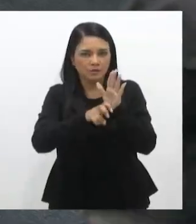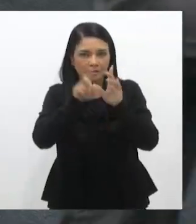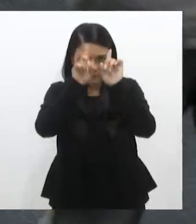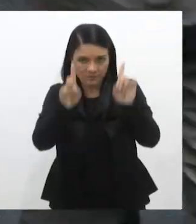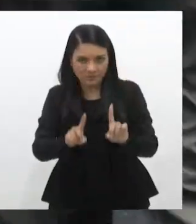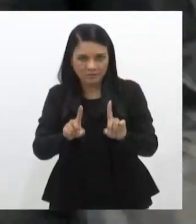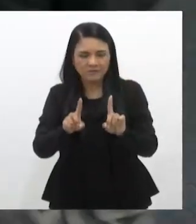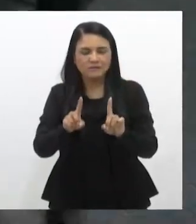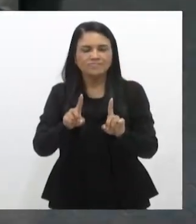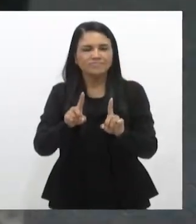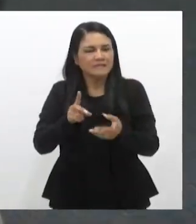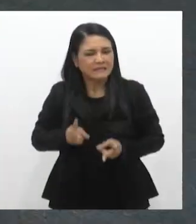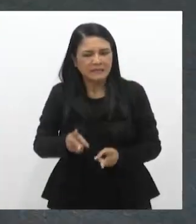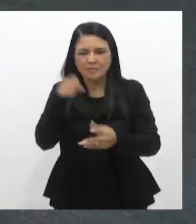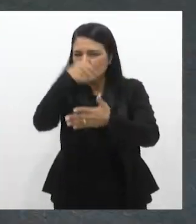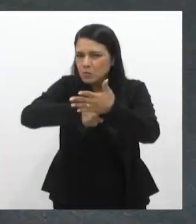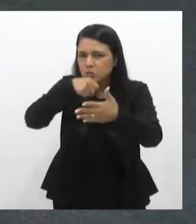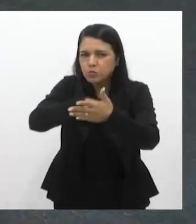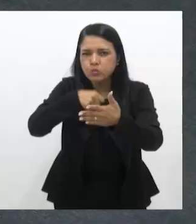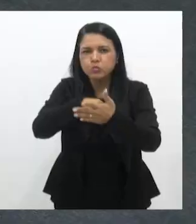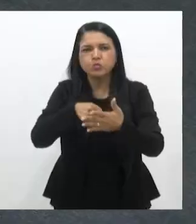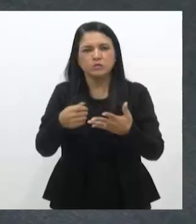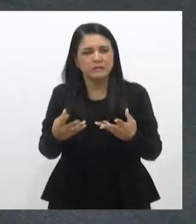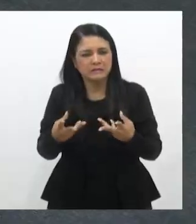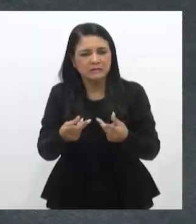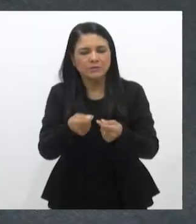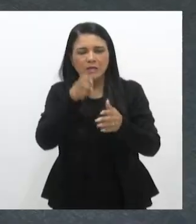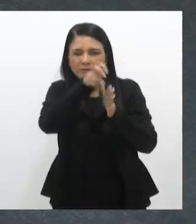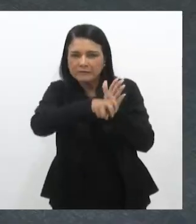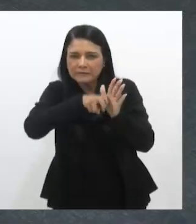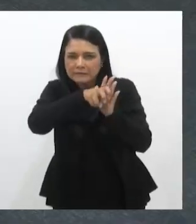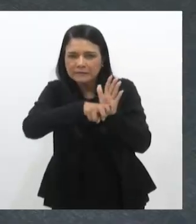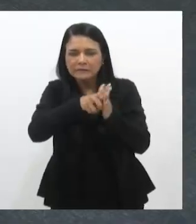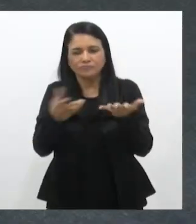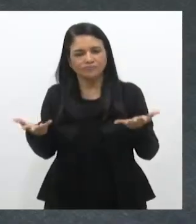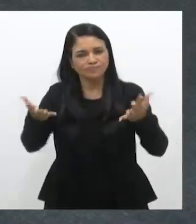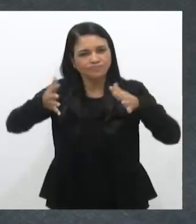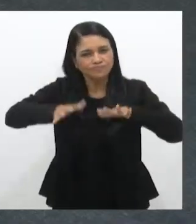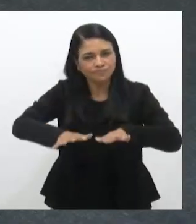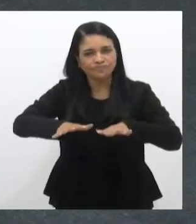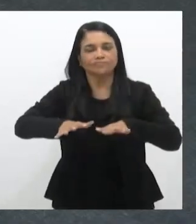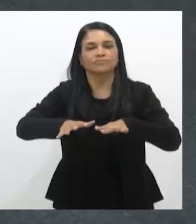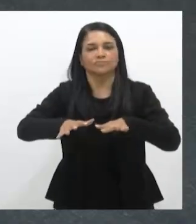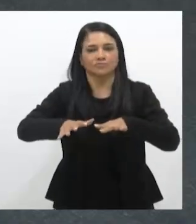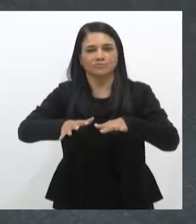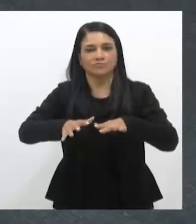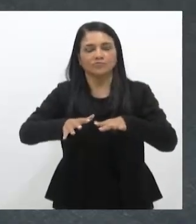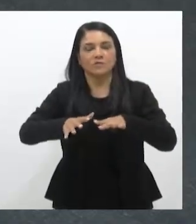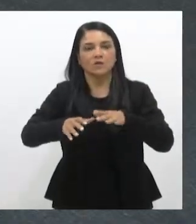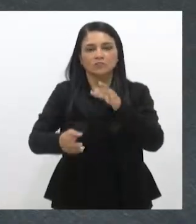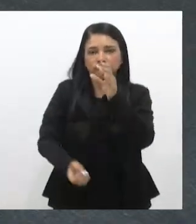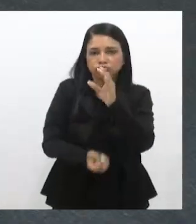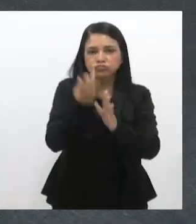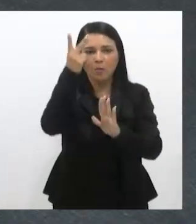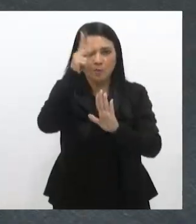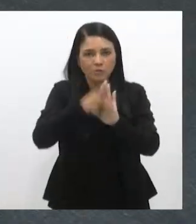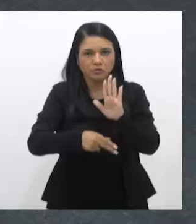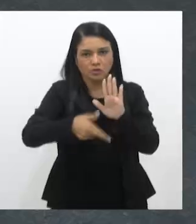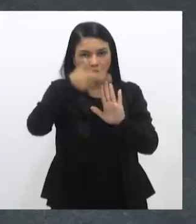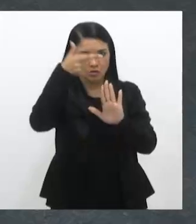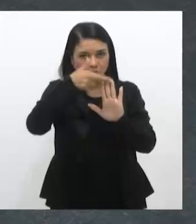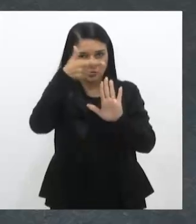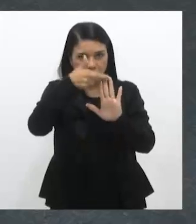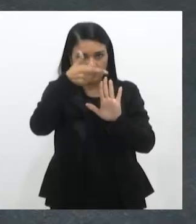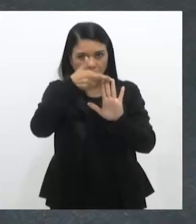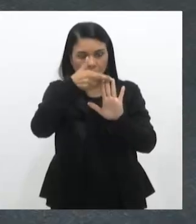foi lutando para a acessibilidade das pessoas com deficiência e mais inclusão, presidente, eu protocolei um projeto de resolução